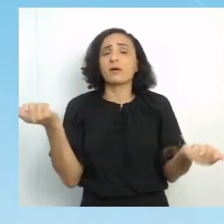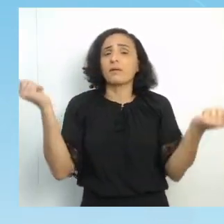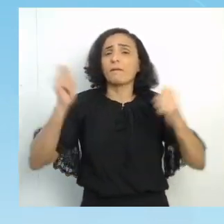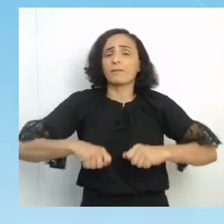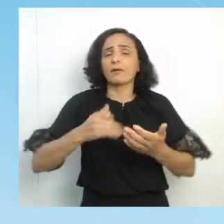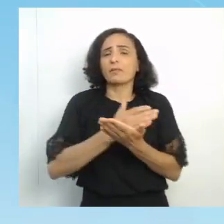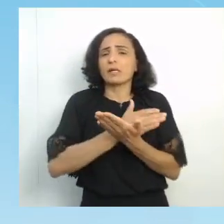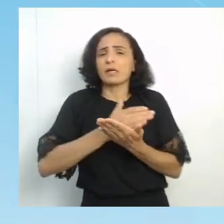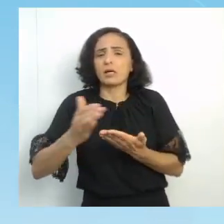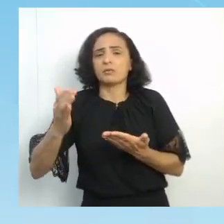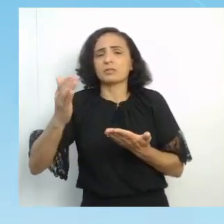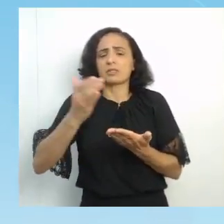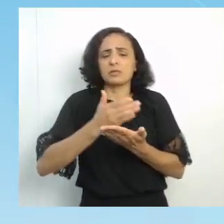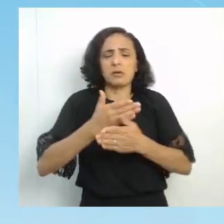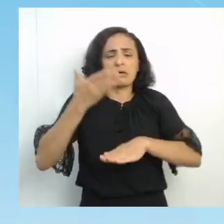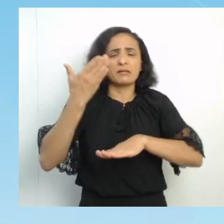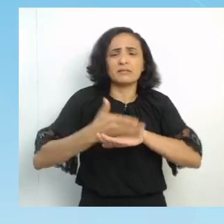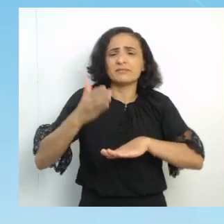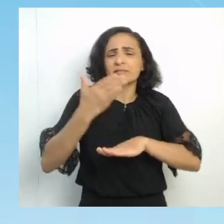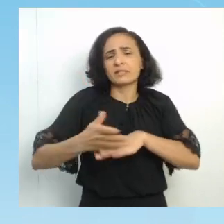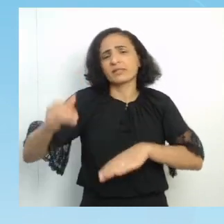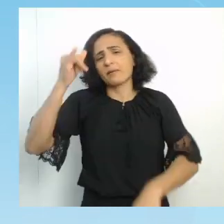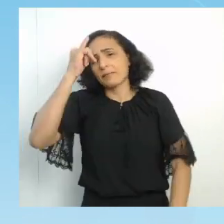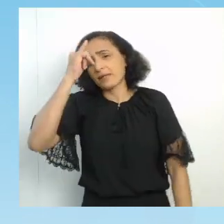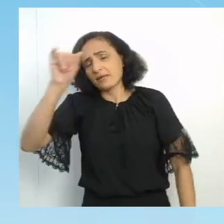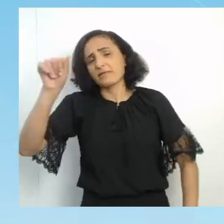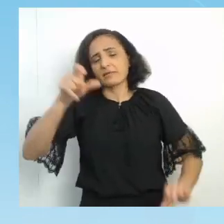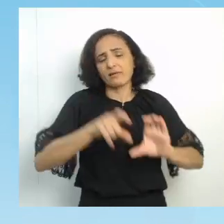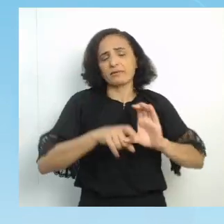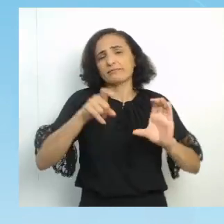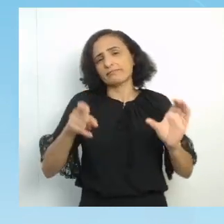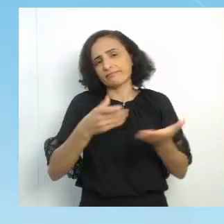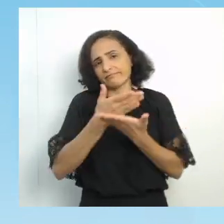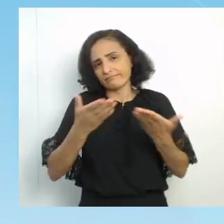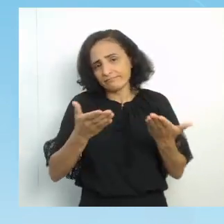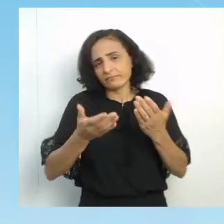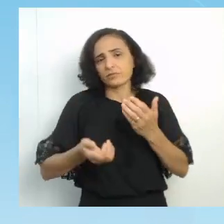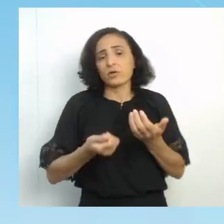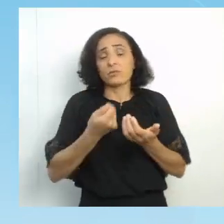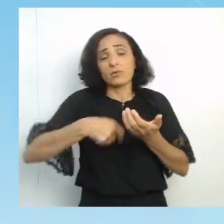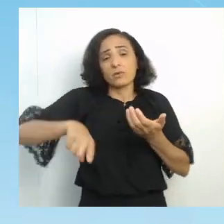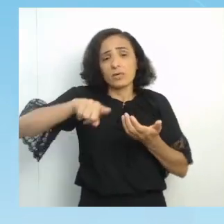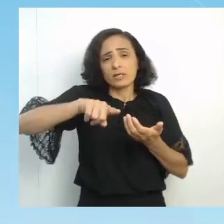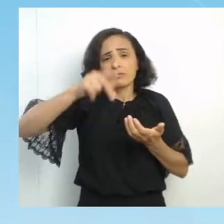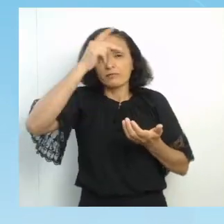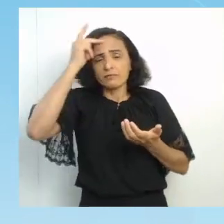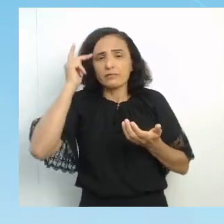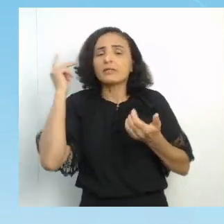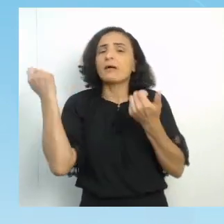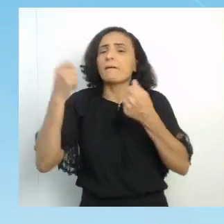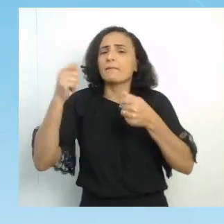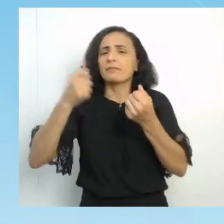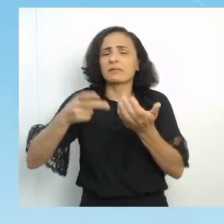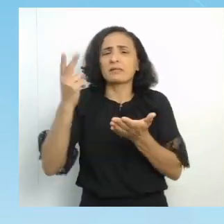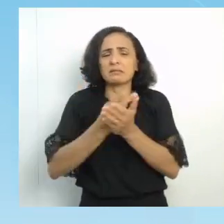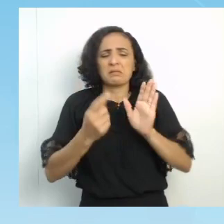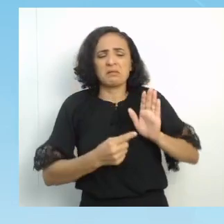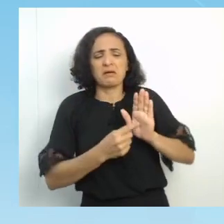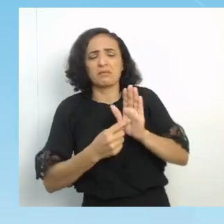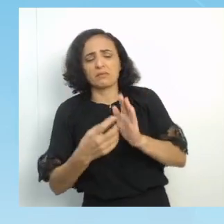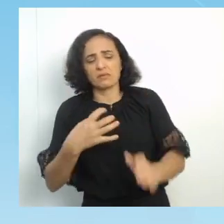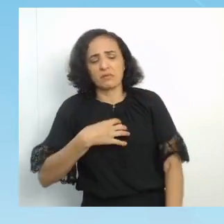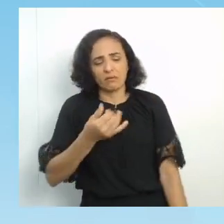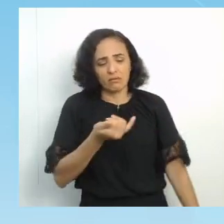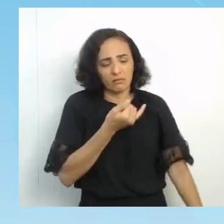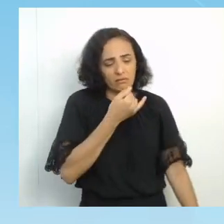o tratamento desses medicamentos, pois o paciente ele vai apresentar sempre recaídas que